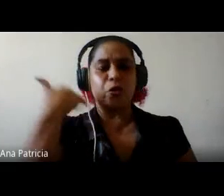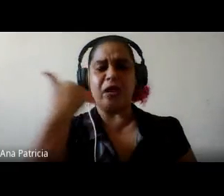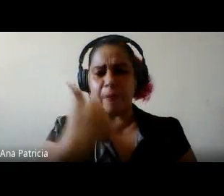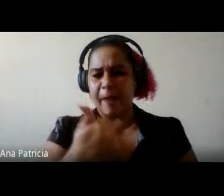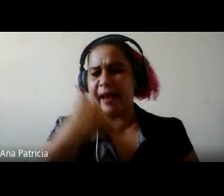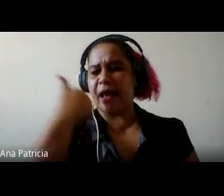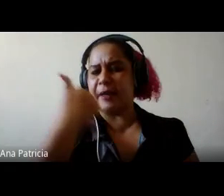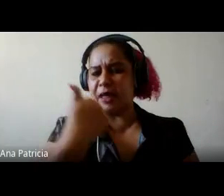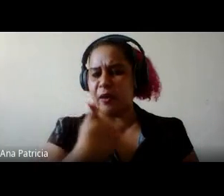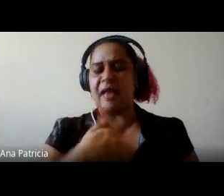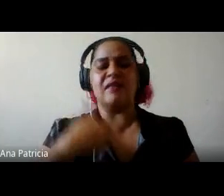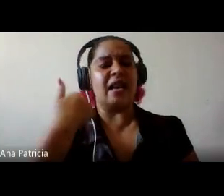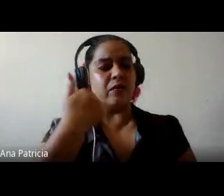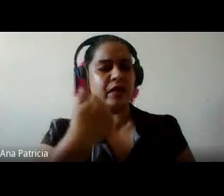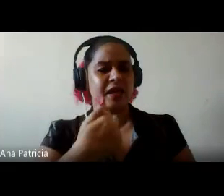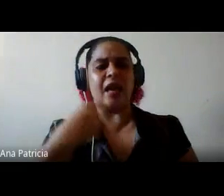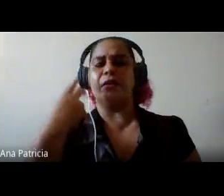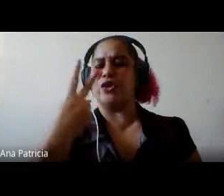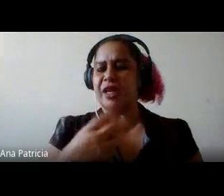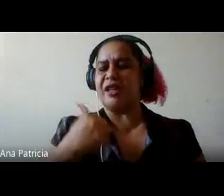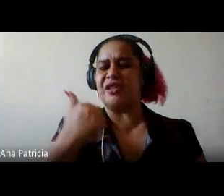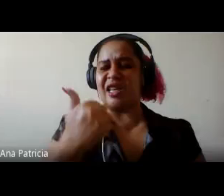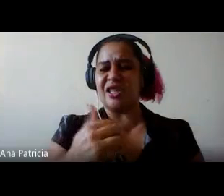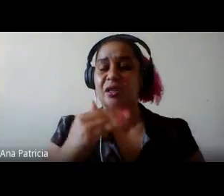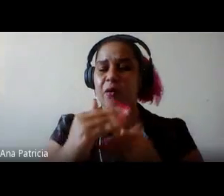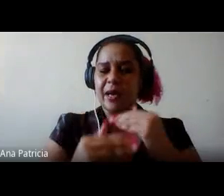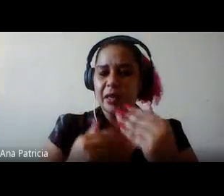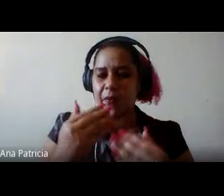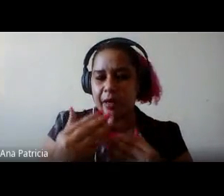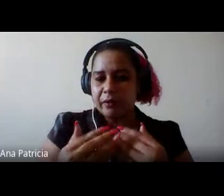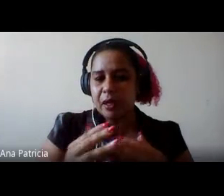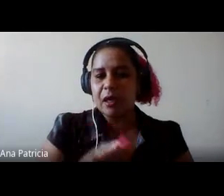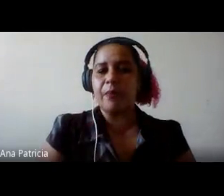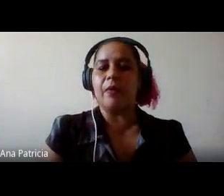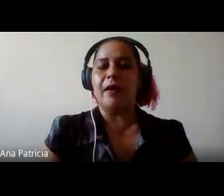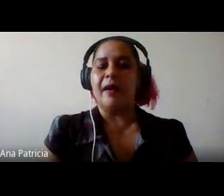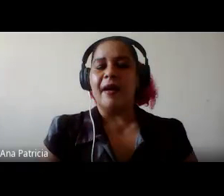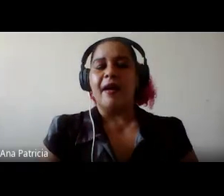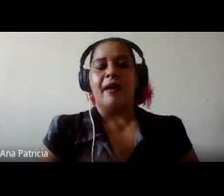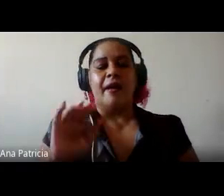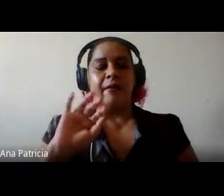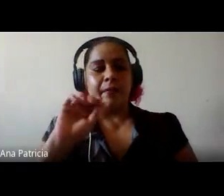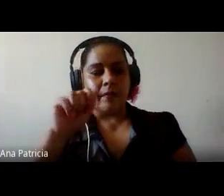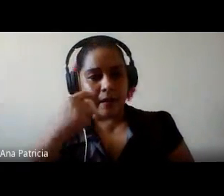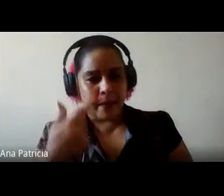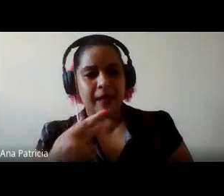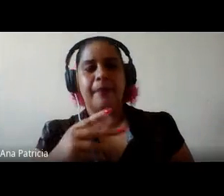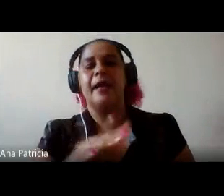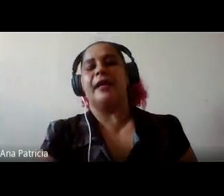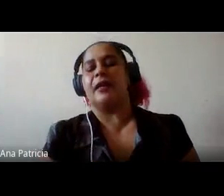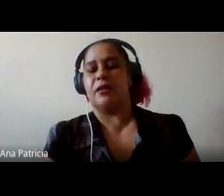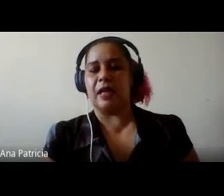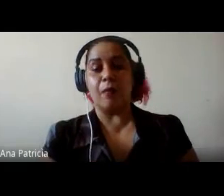conheceu o surdo no supermercado, perto da sua casa, vai lá 1 dia, 2 dias, 3 dias, conversa com ele um tempo, e